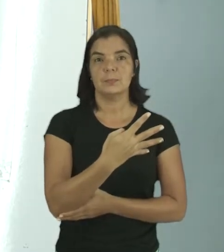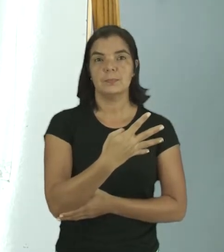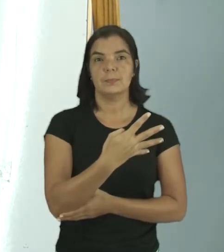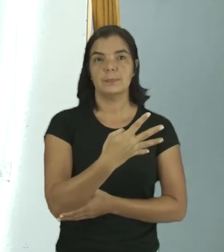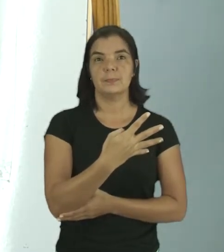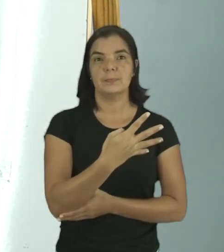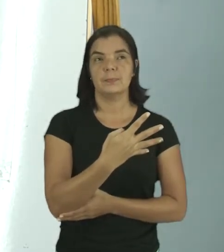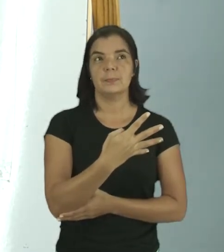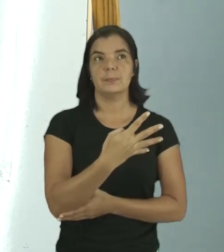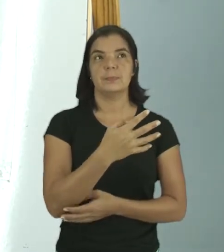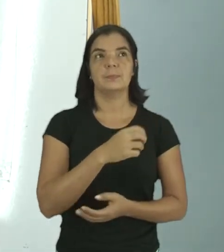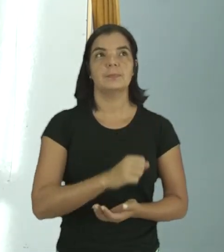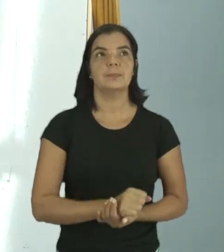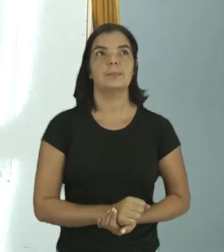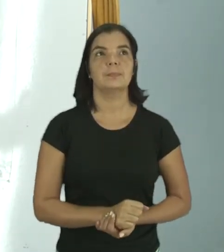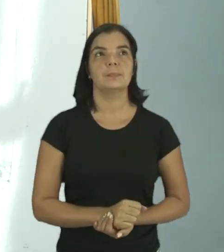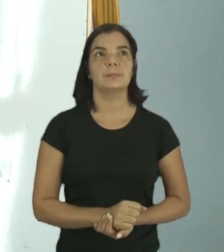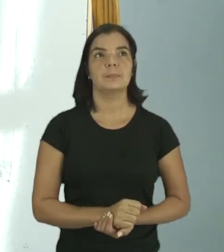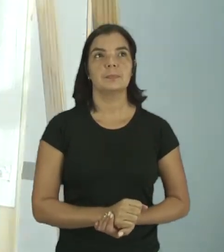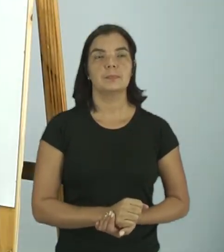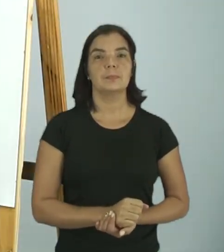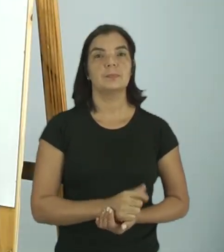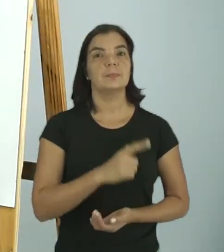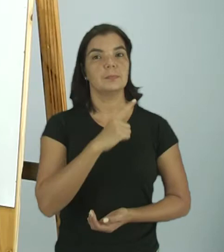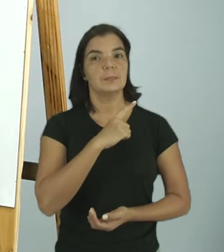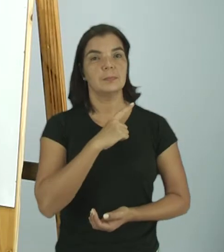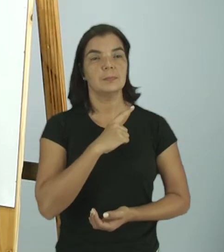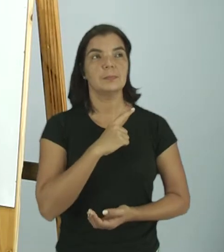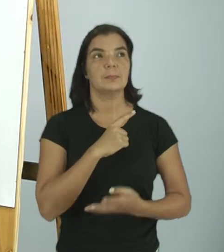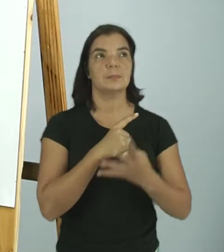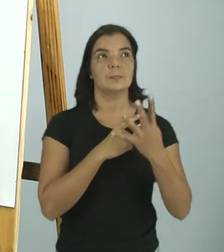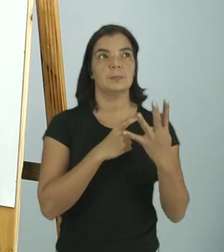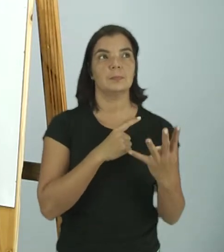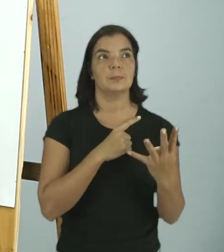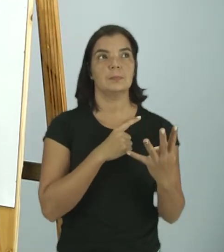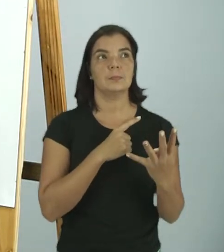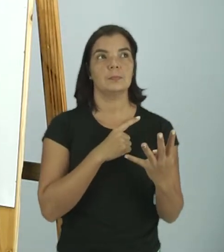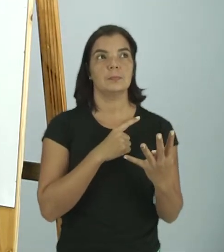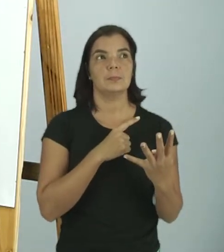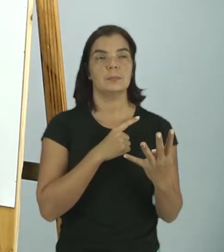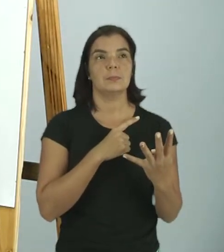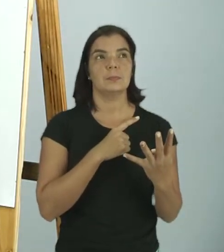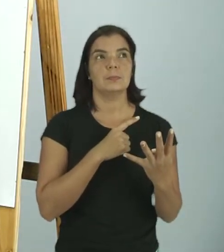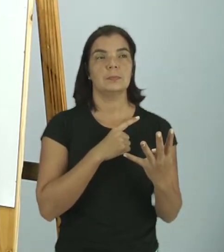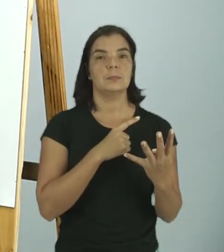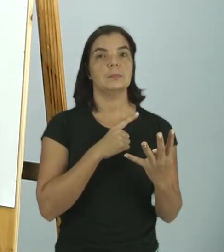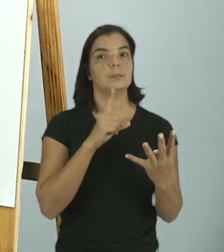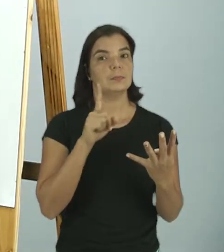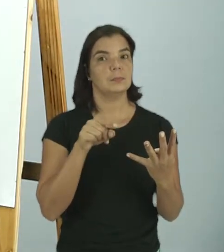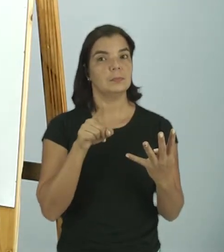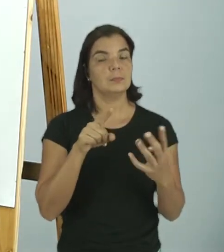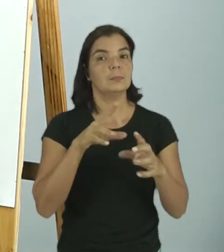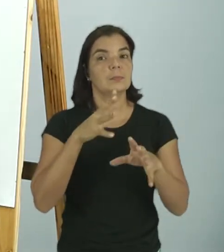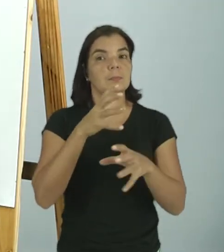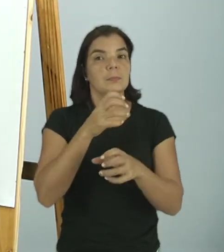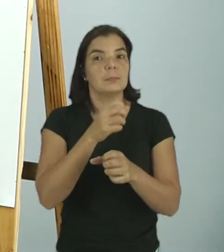vamos aqui para os palitinhos Eu tenho quatro né